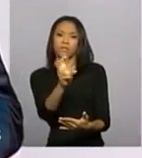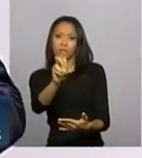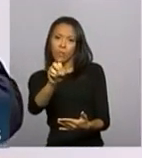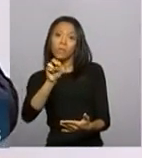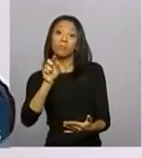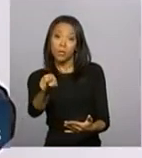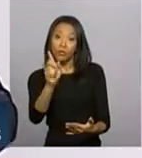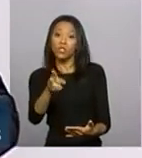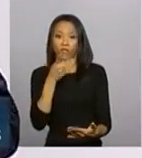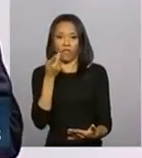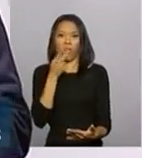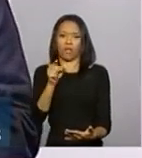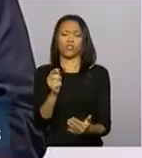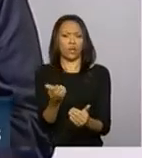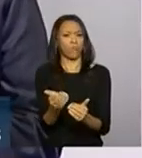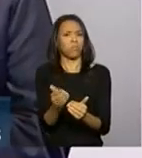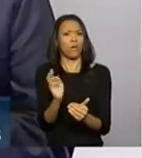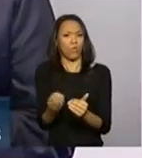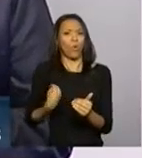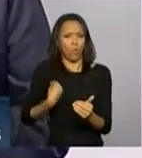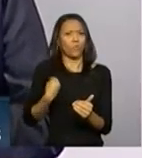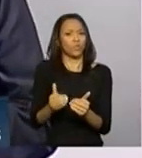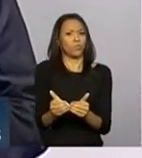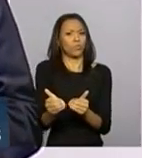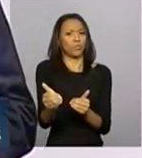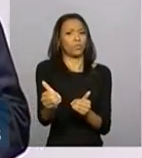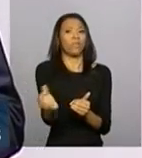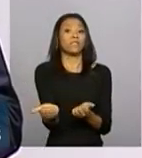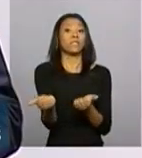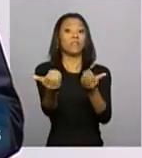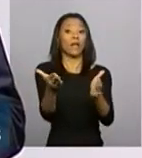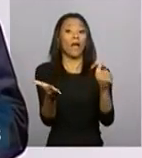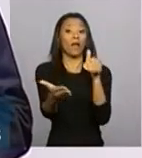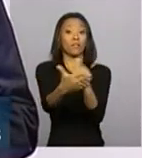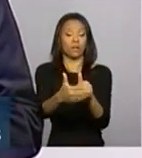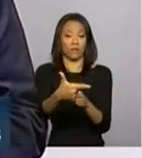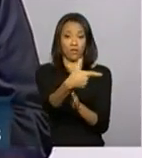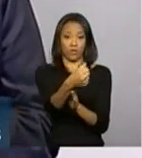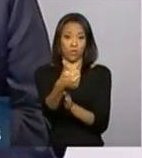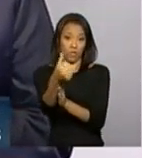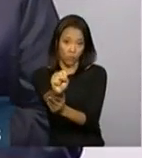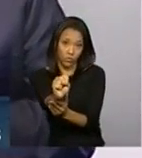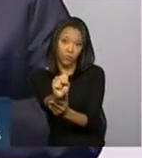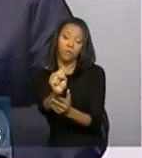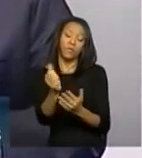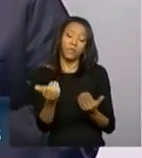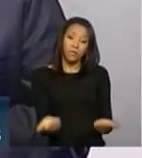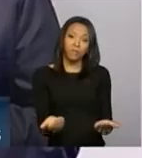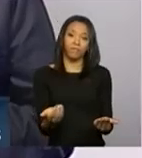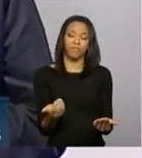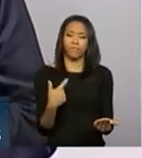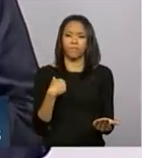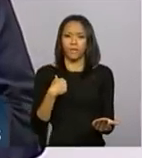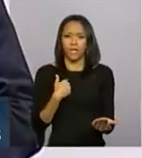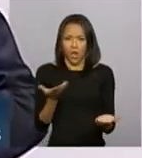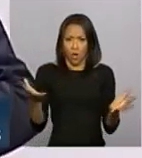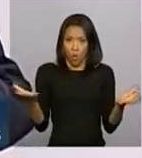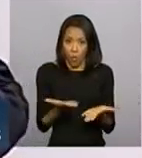ministro em andamento e que serão entregues até 2018. Num cenário de rearranjos de